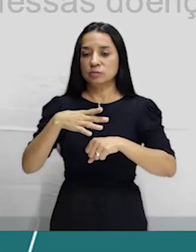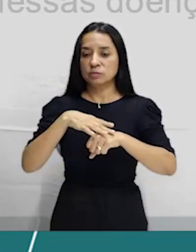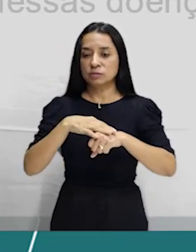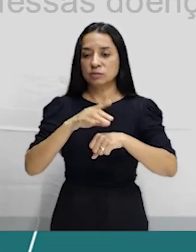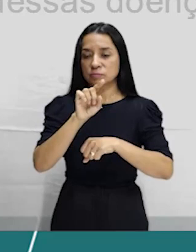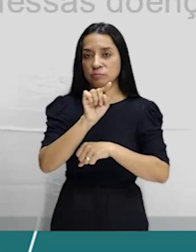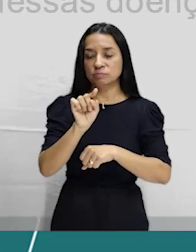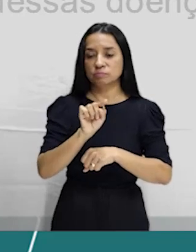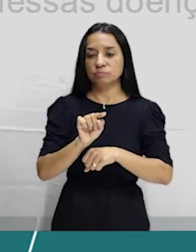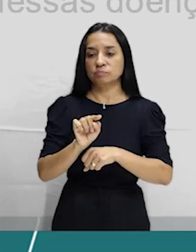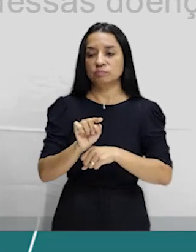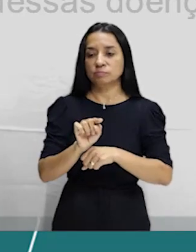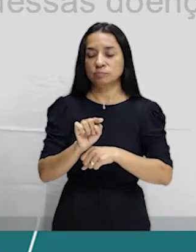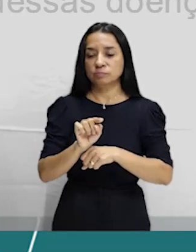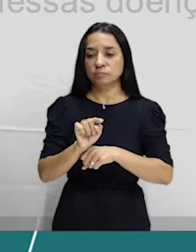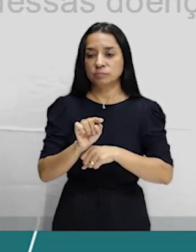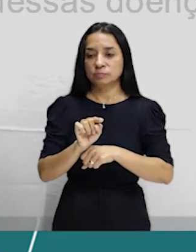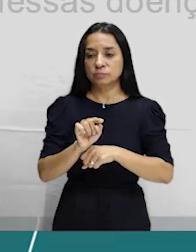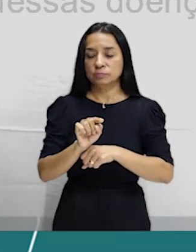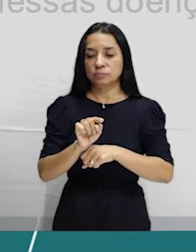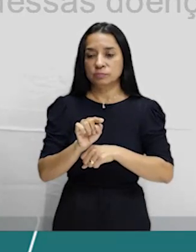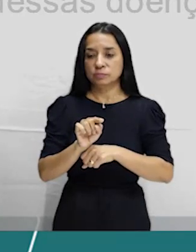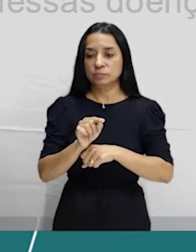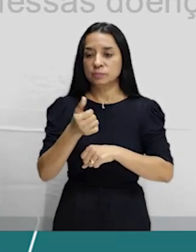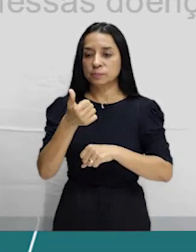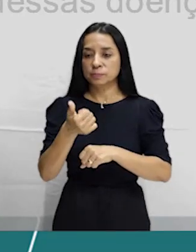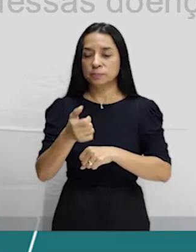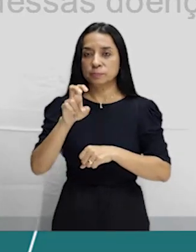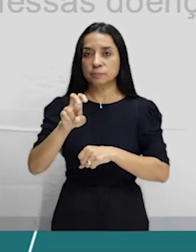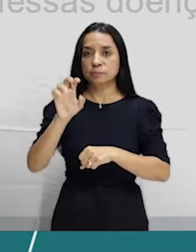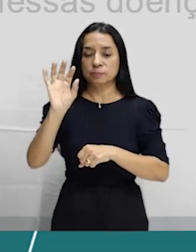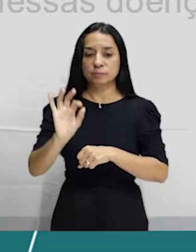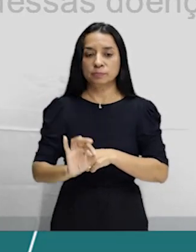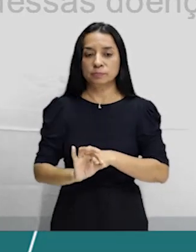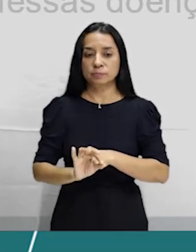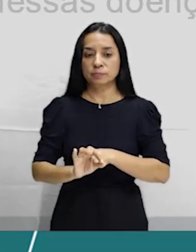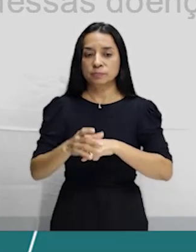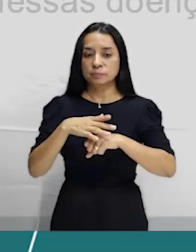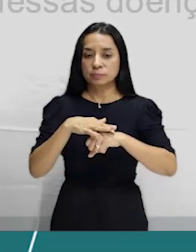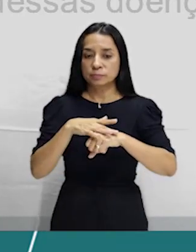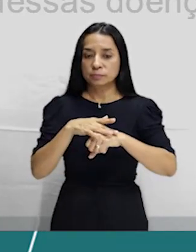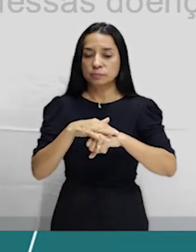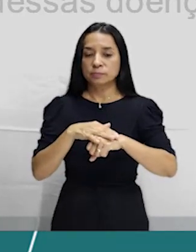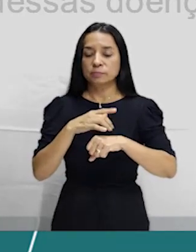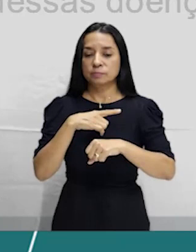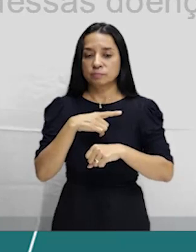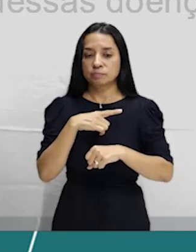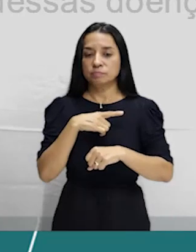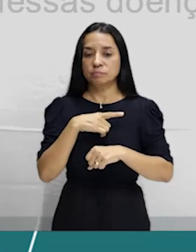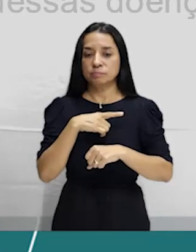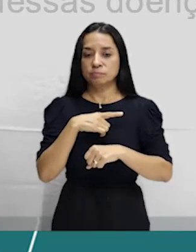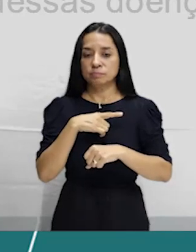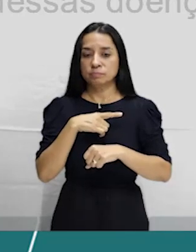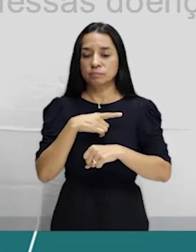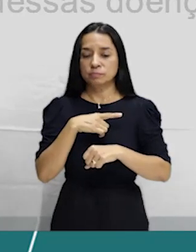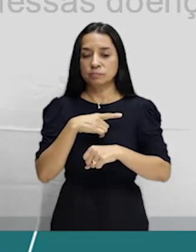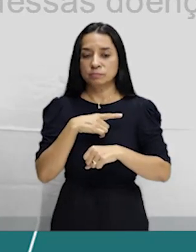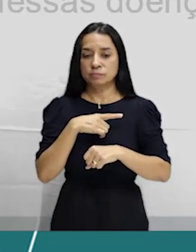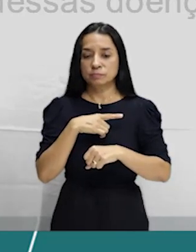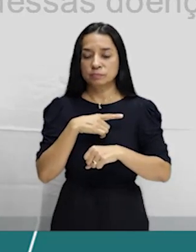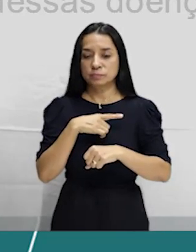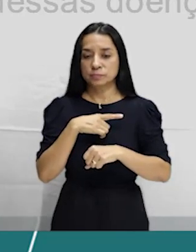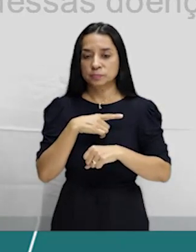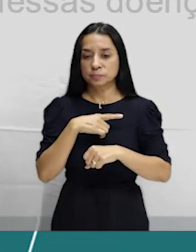49% foram afetados pela doença Z, 15% foram a linha está